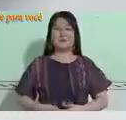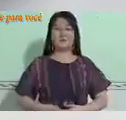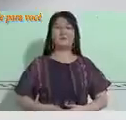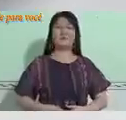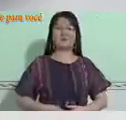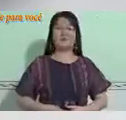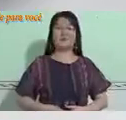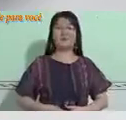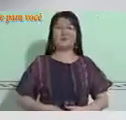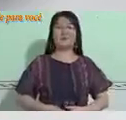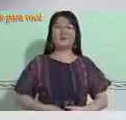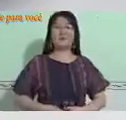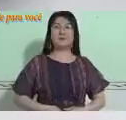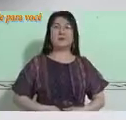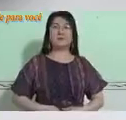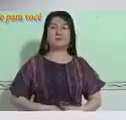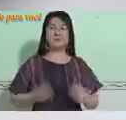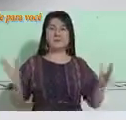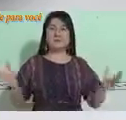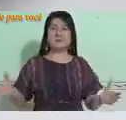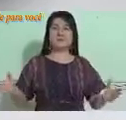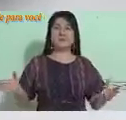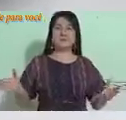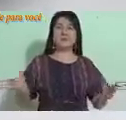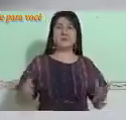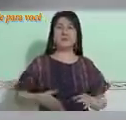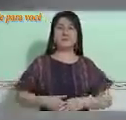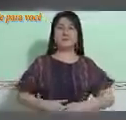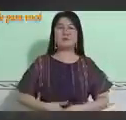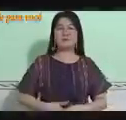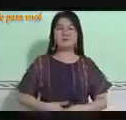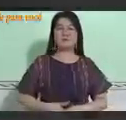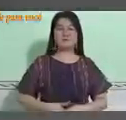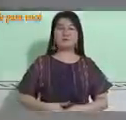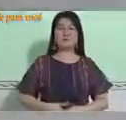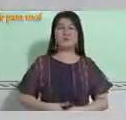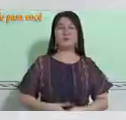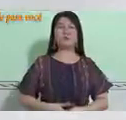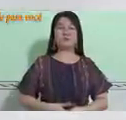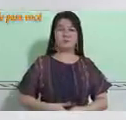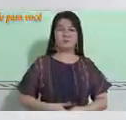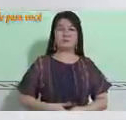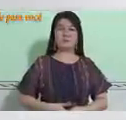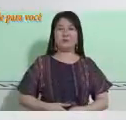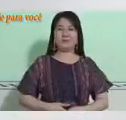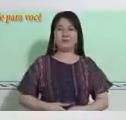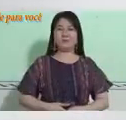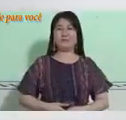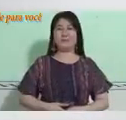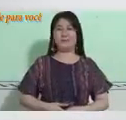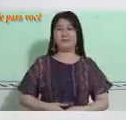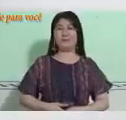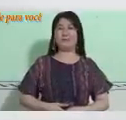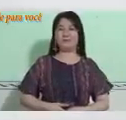A principal causa de tremor no corpo é, obviamente, o frio, situação que faz com que os músculos se contraiam